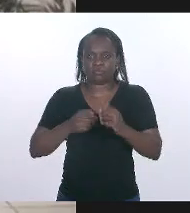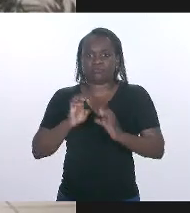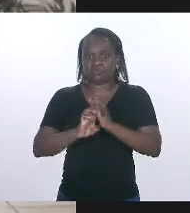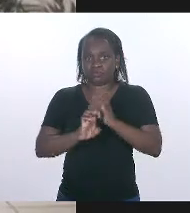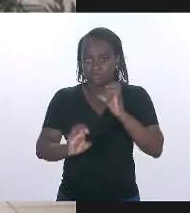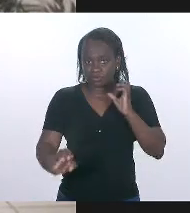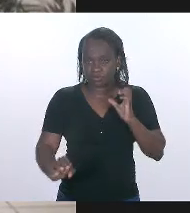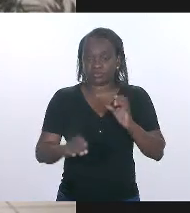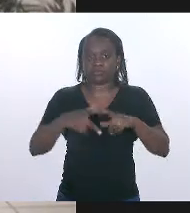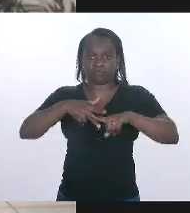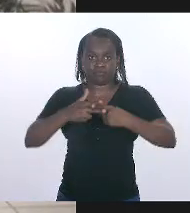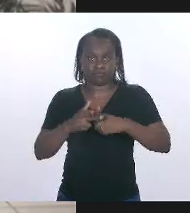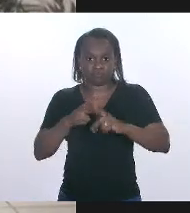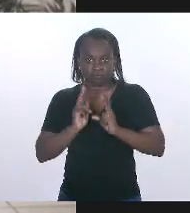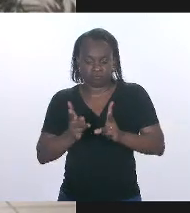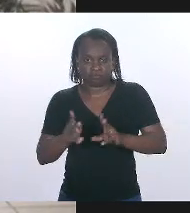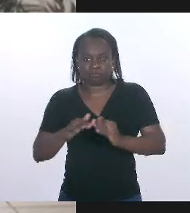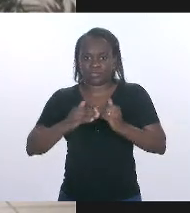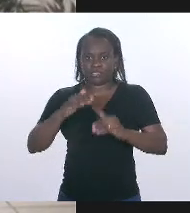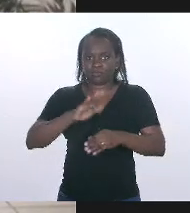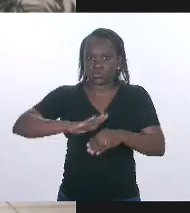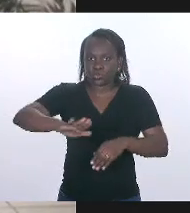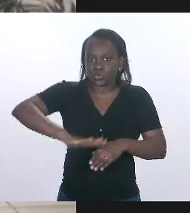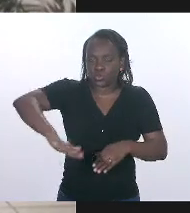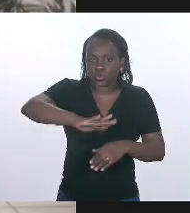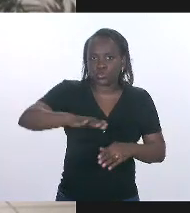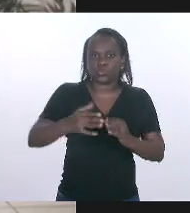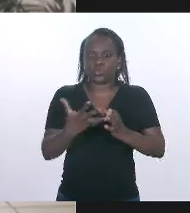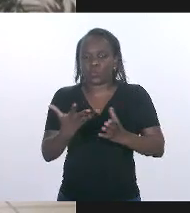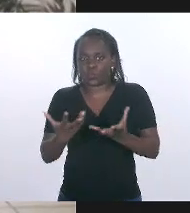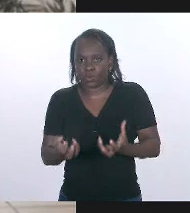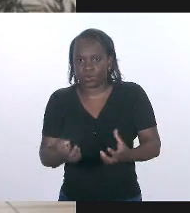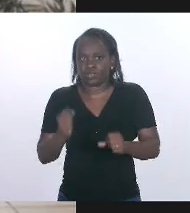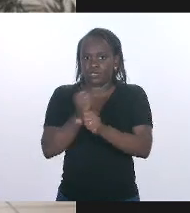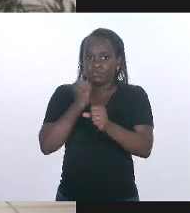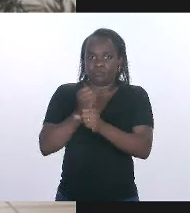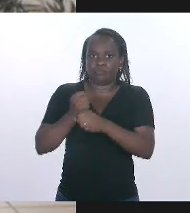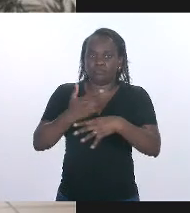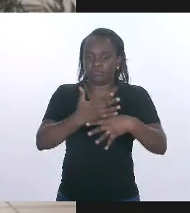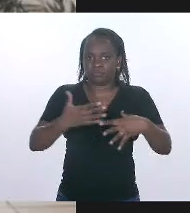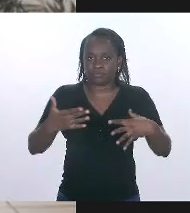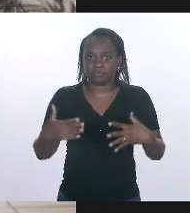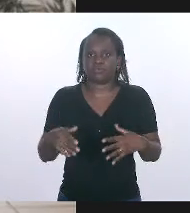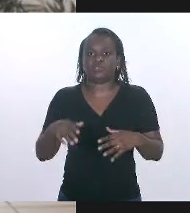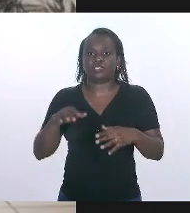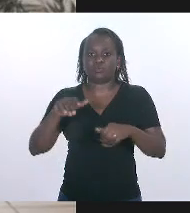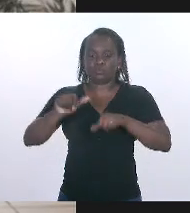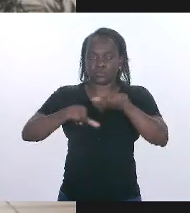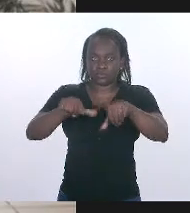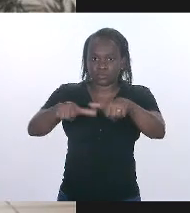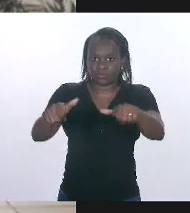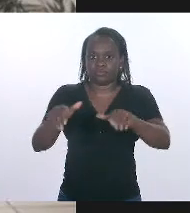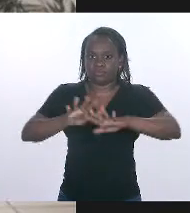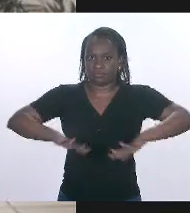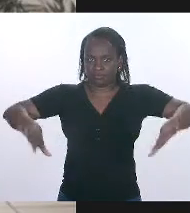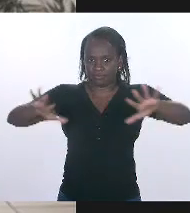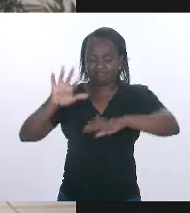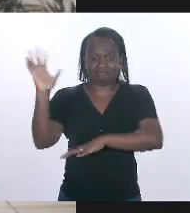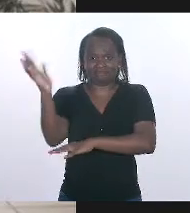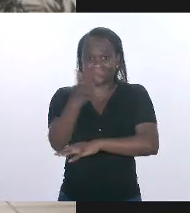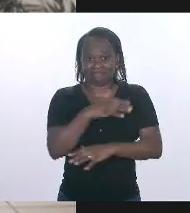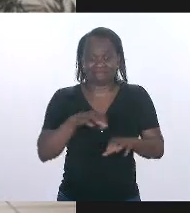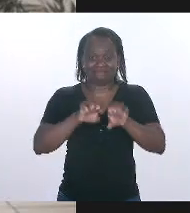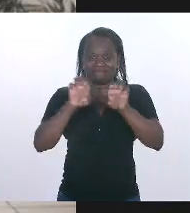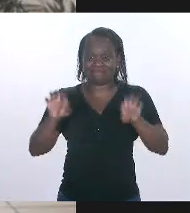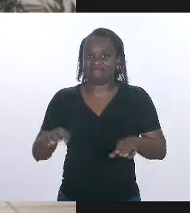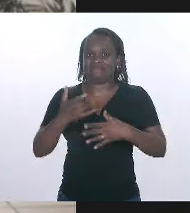engenharia, manutenção, pavimentação, drenagem, urbanização, recuperação de passivos ambientais e